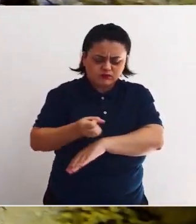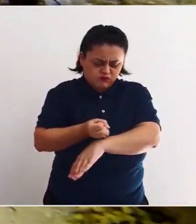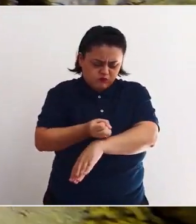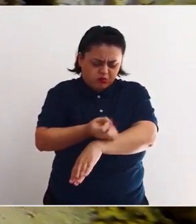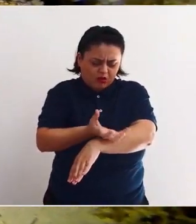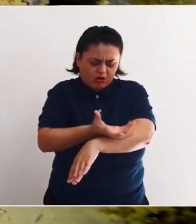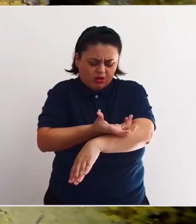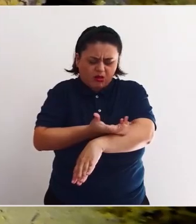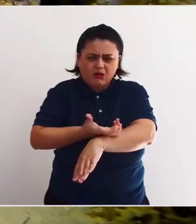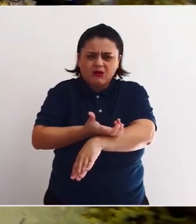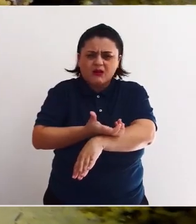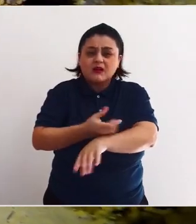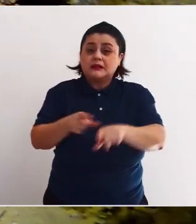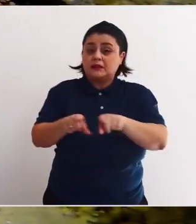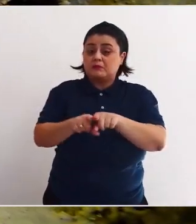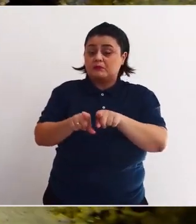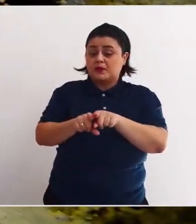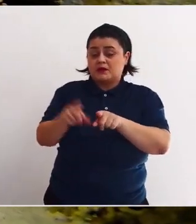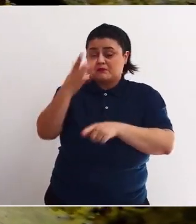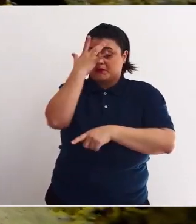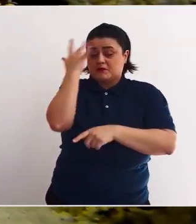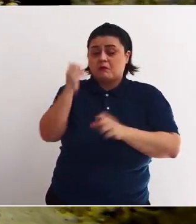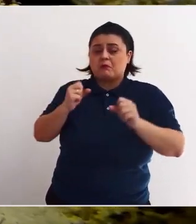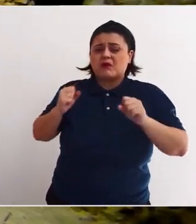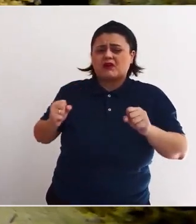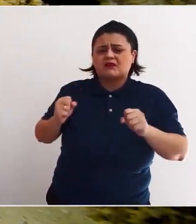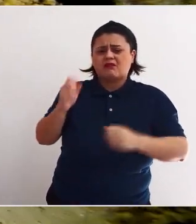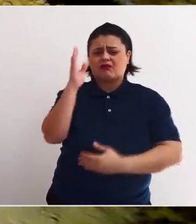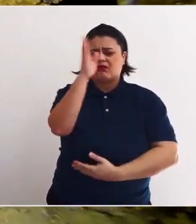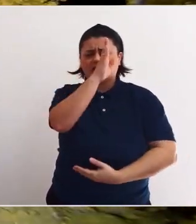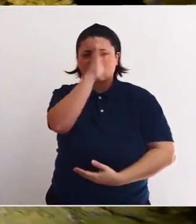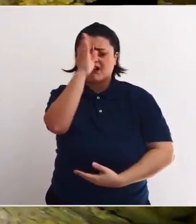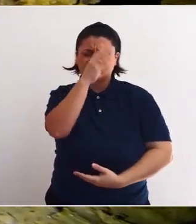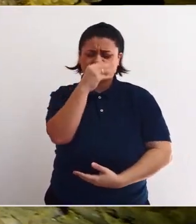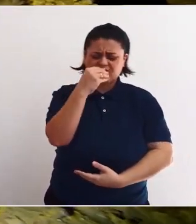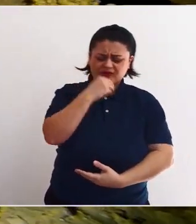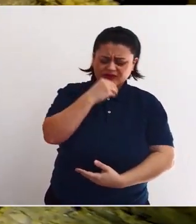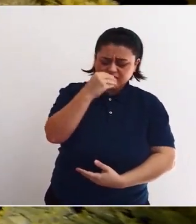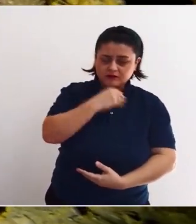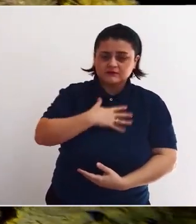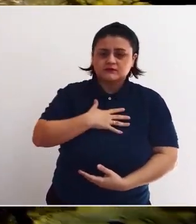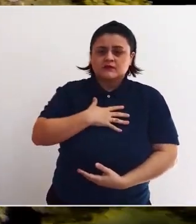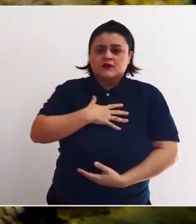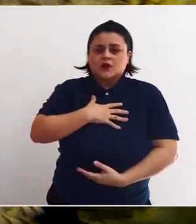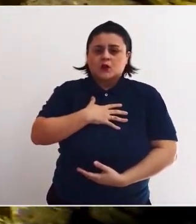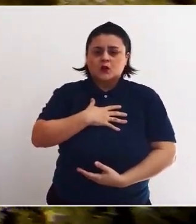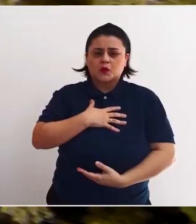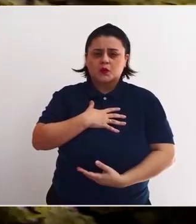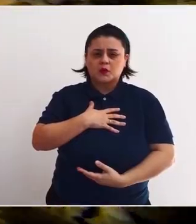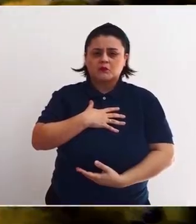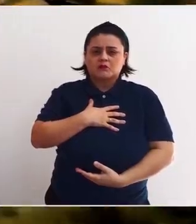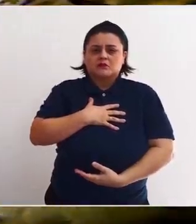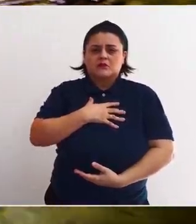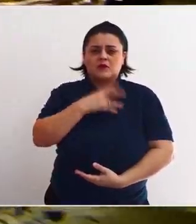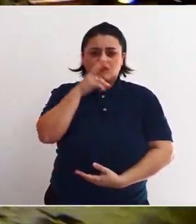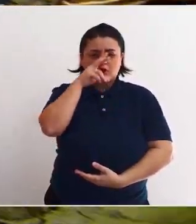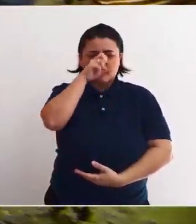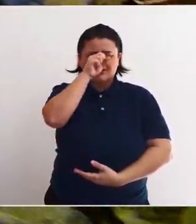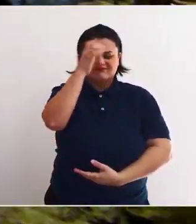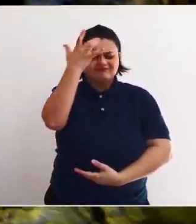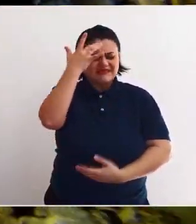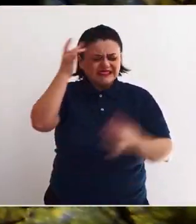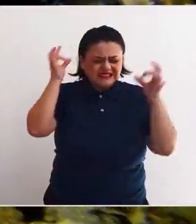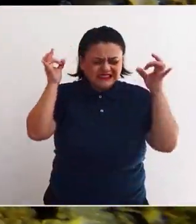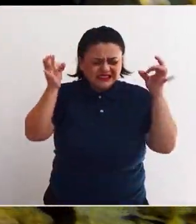edema local, podendo também a vítima sentir náuseas, tontura, fraqueza, respiração ofegante e dor de